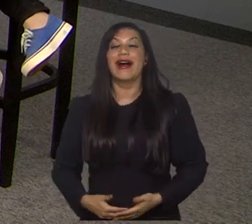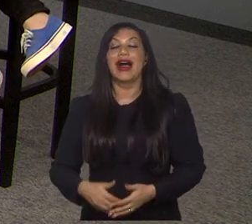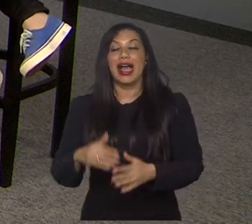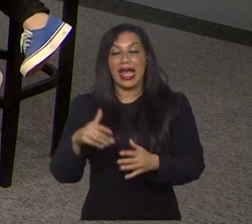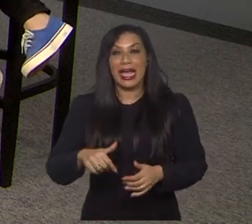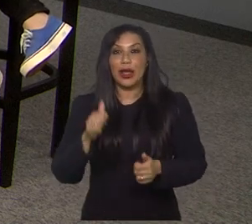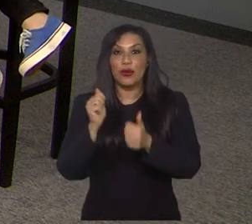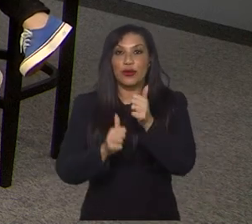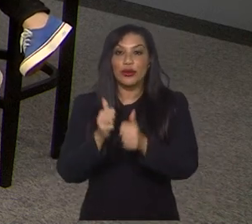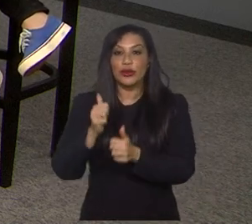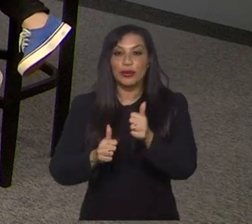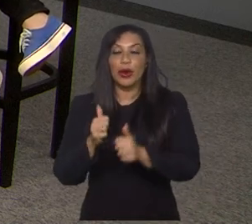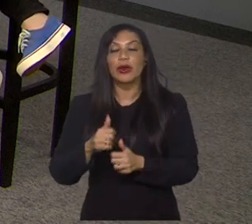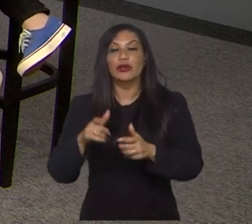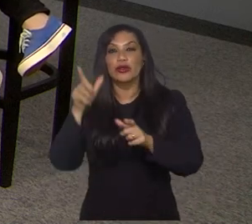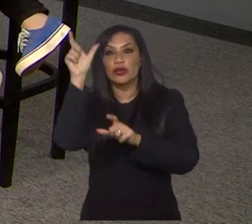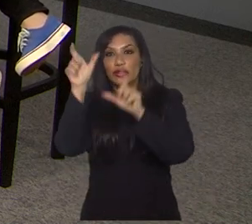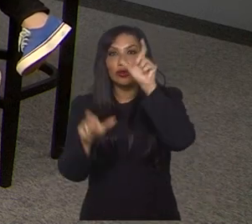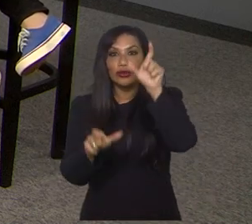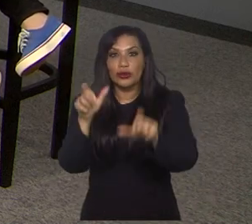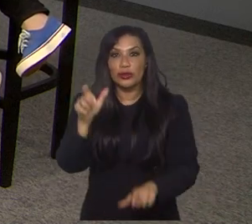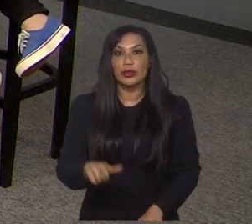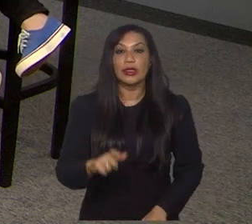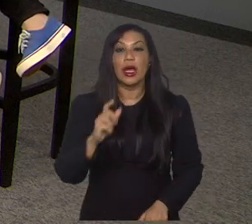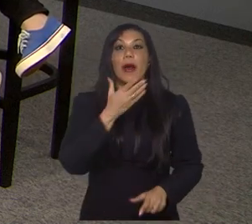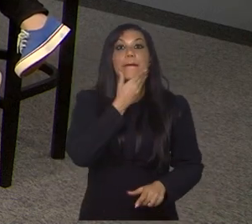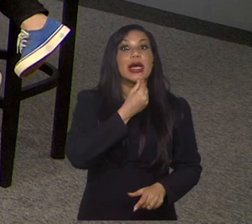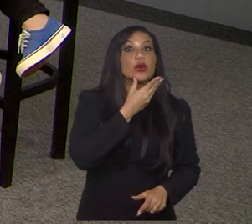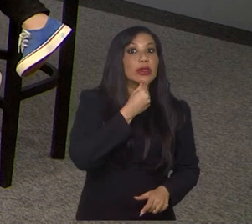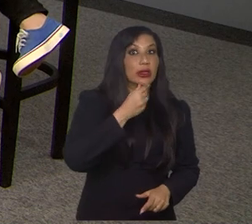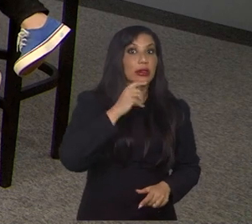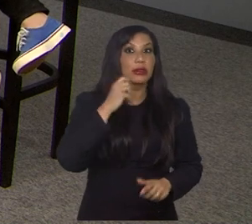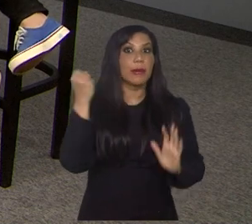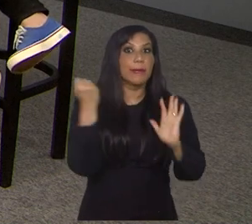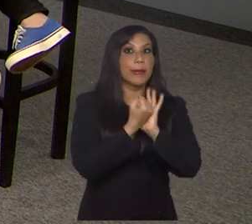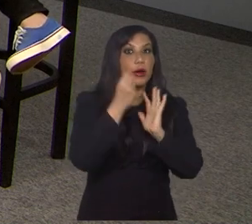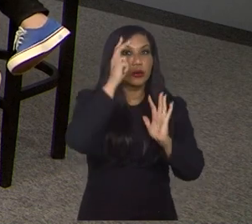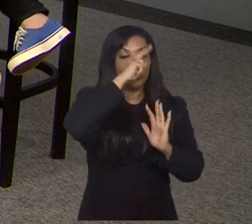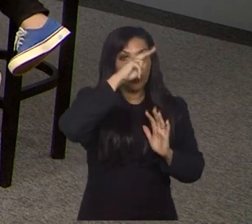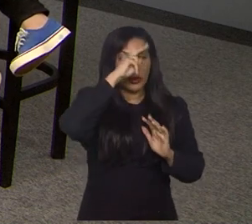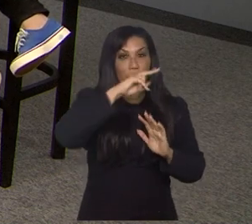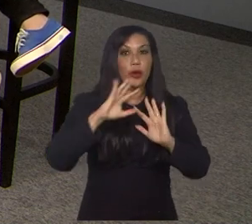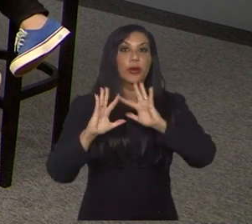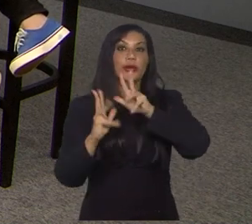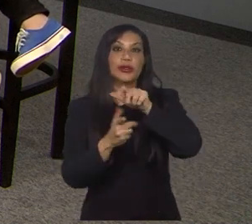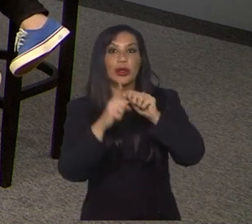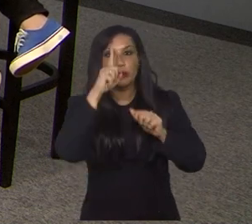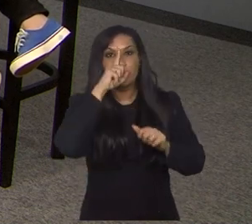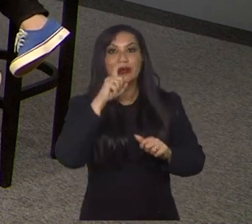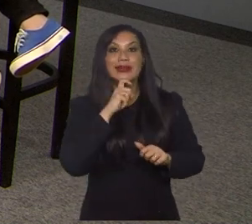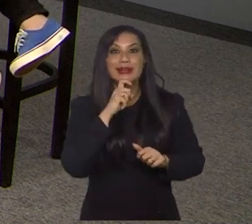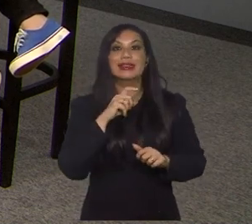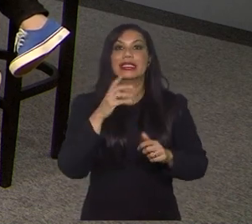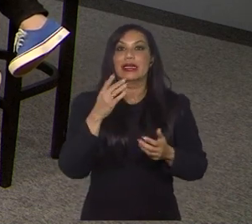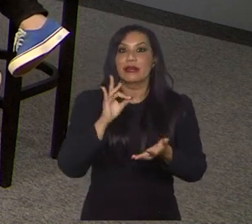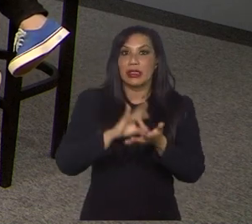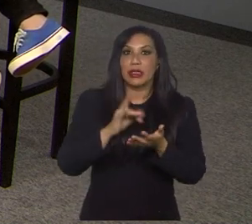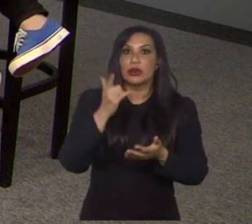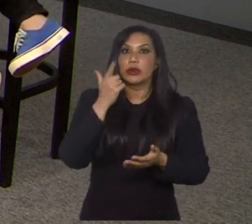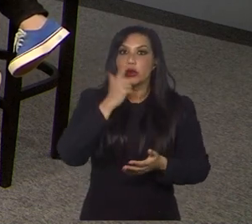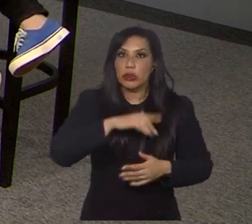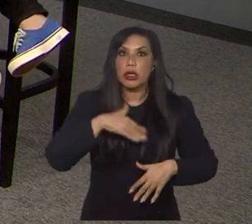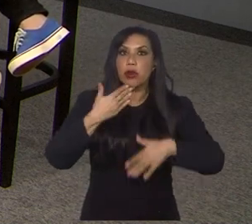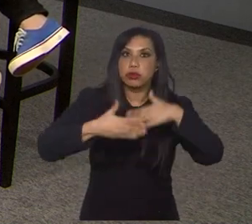Fizeram os jogadores da seleção masculina, fizeram história no Mundial do Qatar, né? Chegaram mais longe,